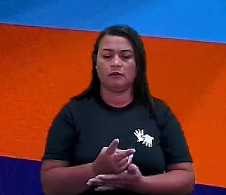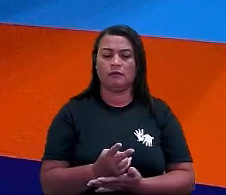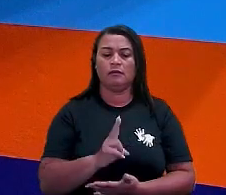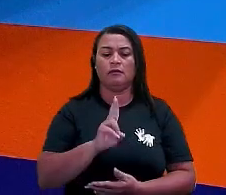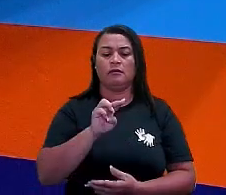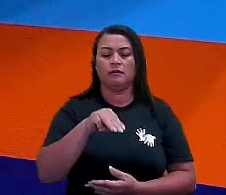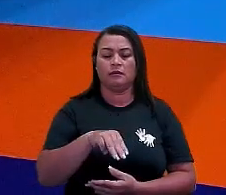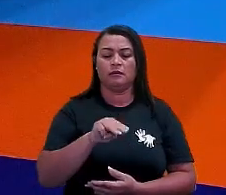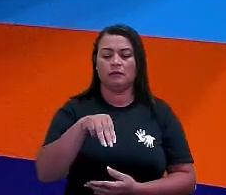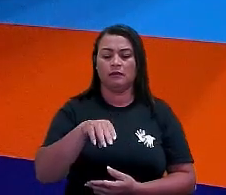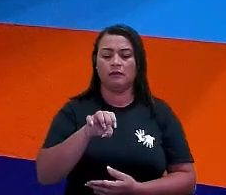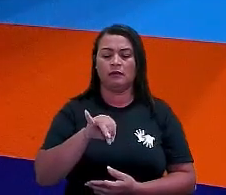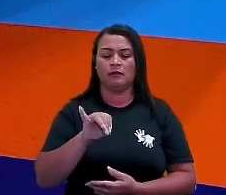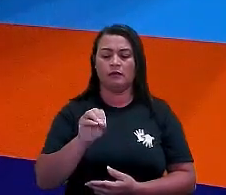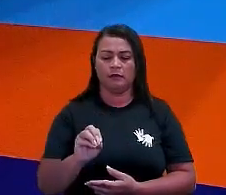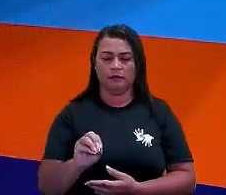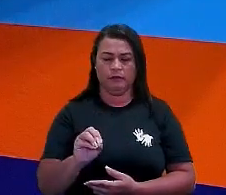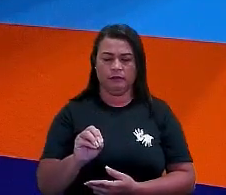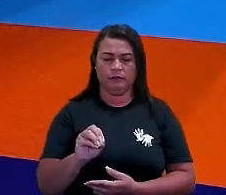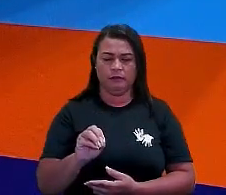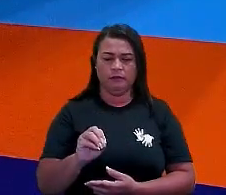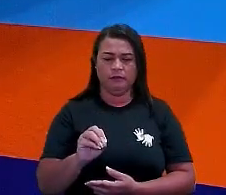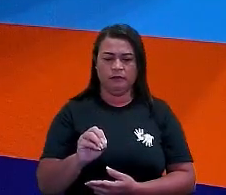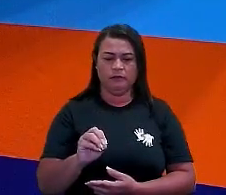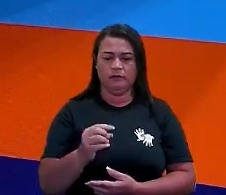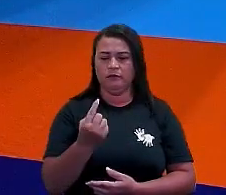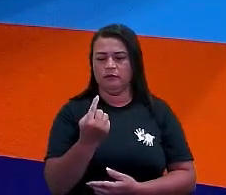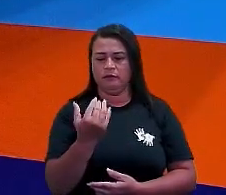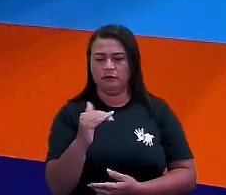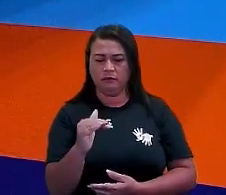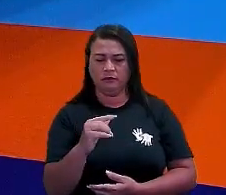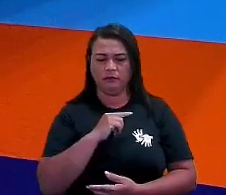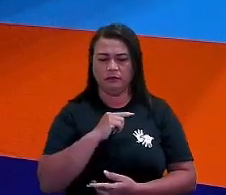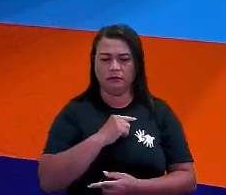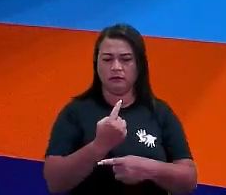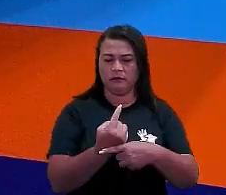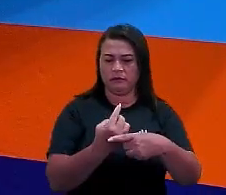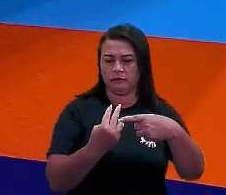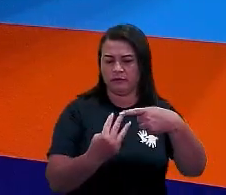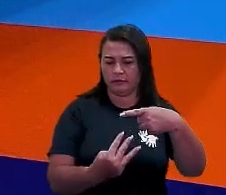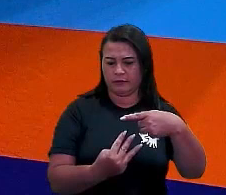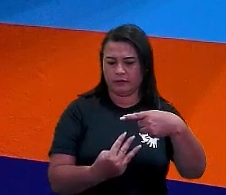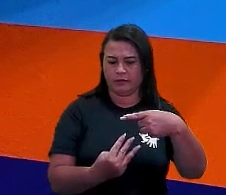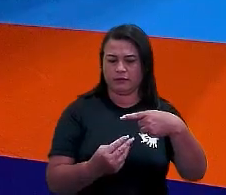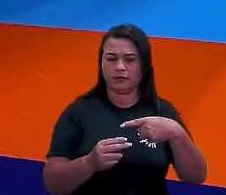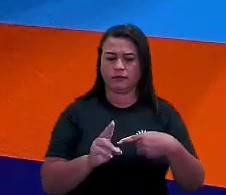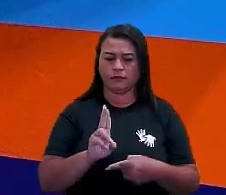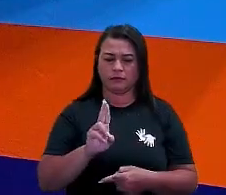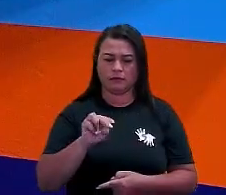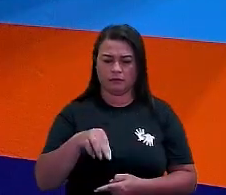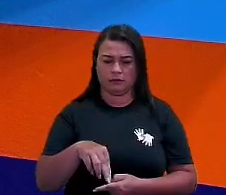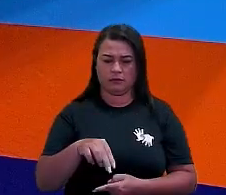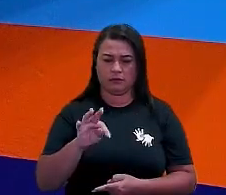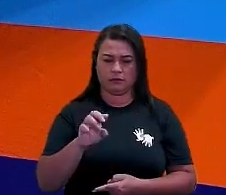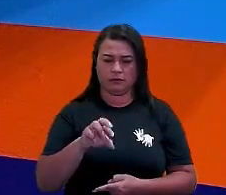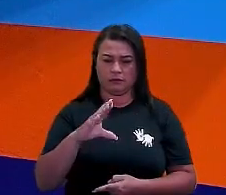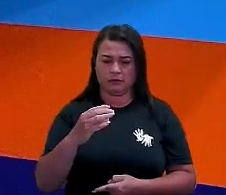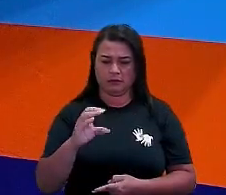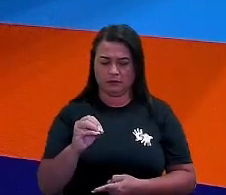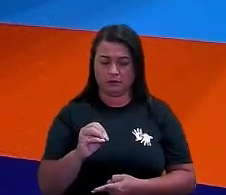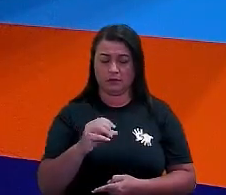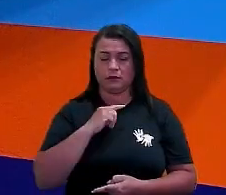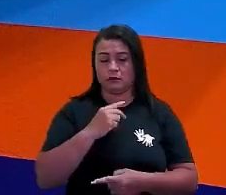1/2, certo? Quando tem o 3 aqui no denominador, então é 1/3. Se tiver o